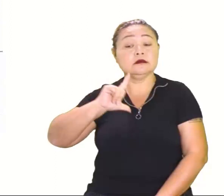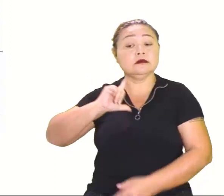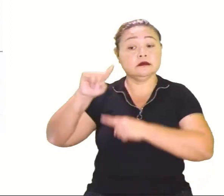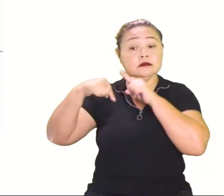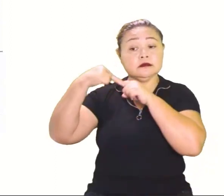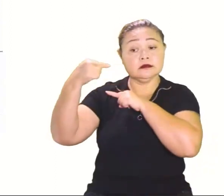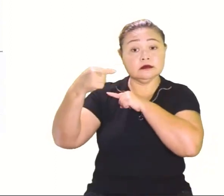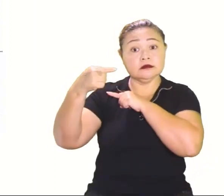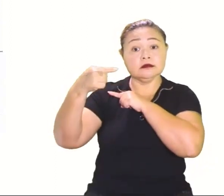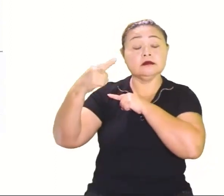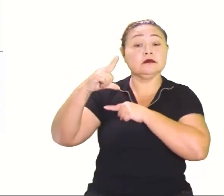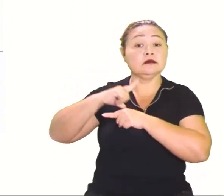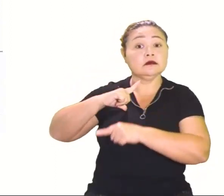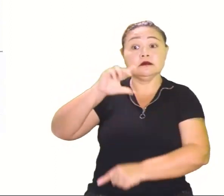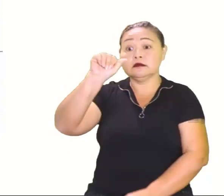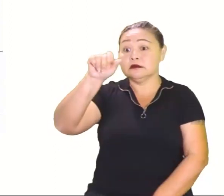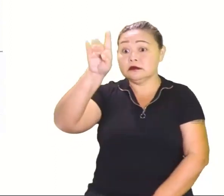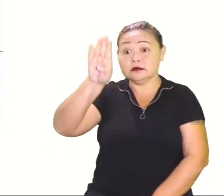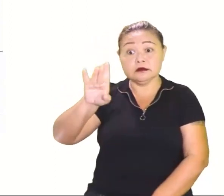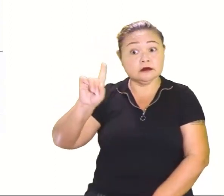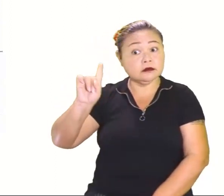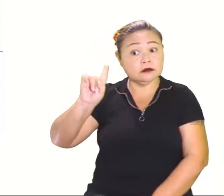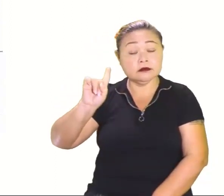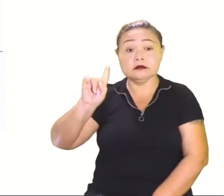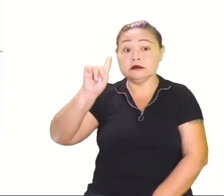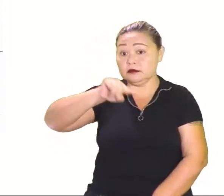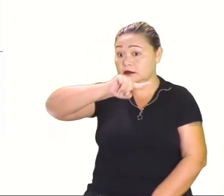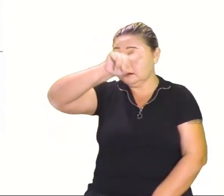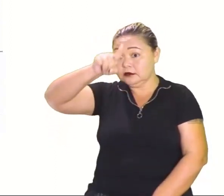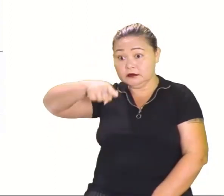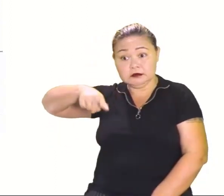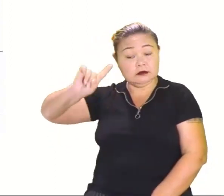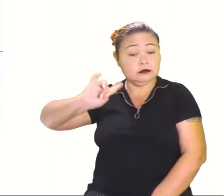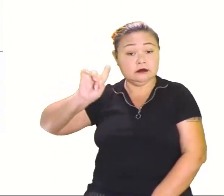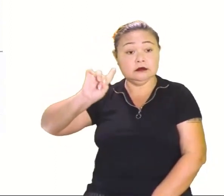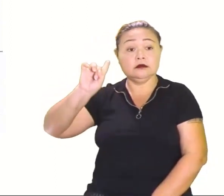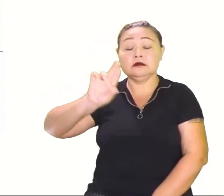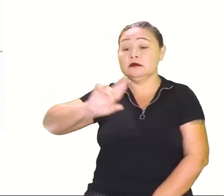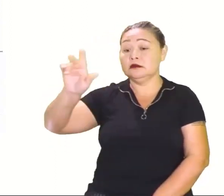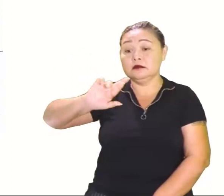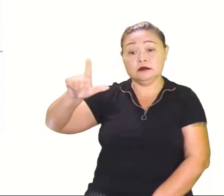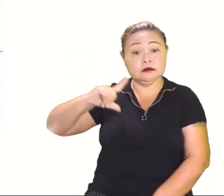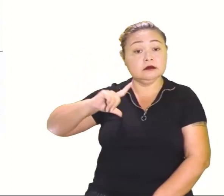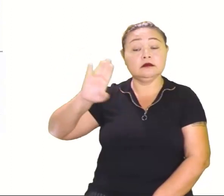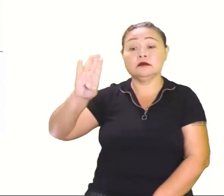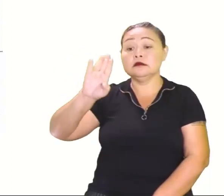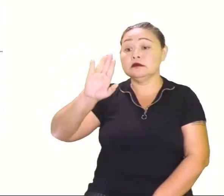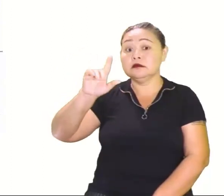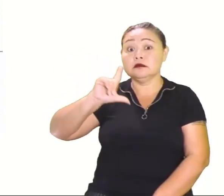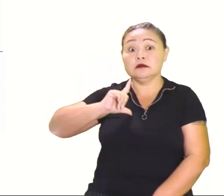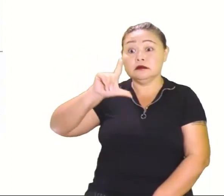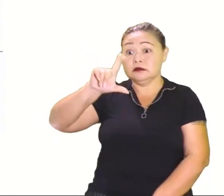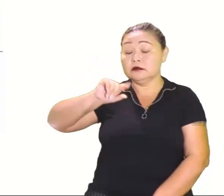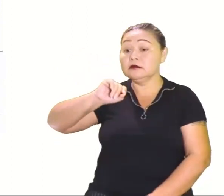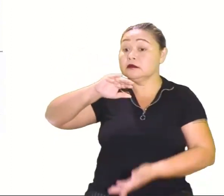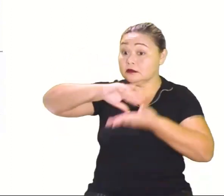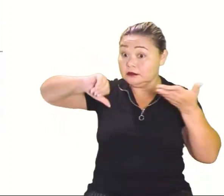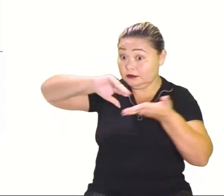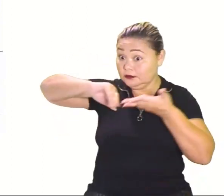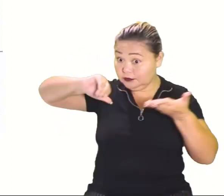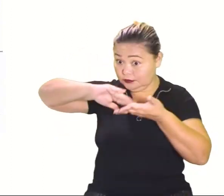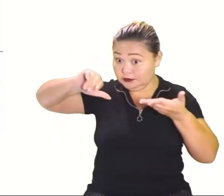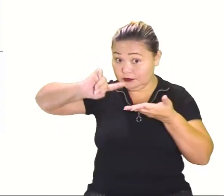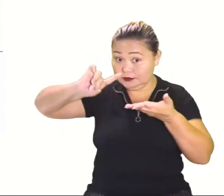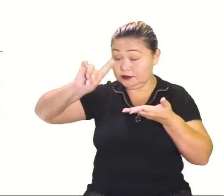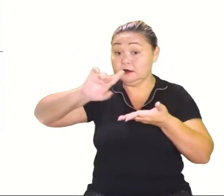não pode ser nem a letra A nem a B, né? Não é parábola, né? Então, não é essa. Não tô marcando não, tá? Tô